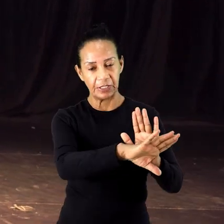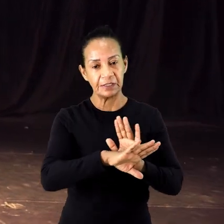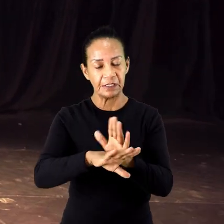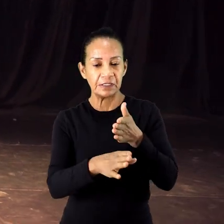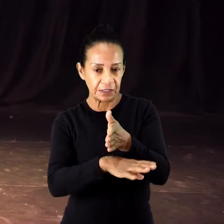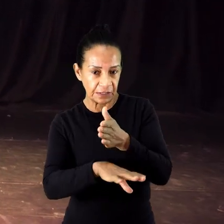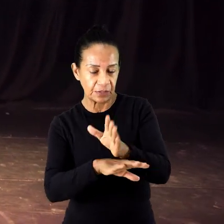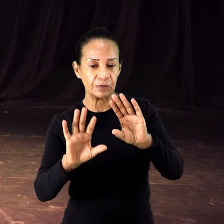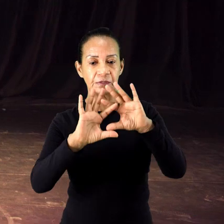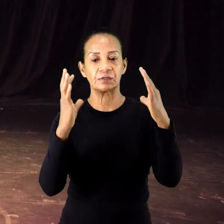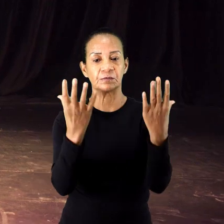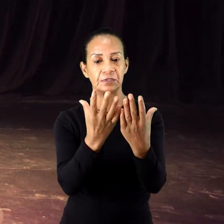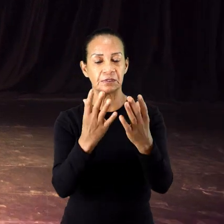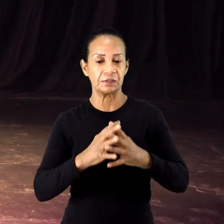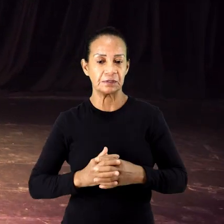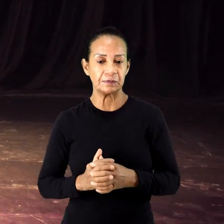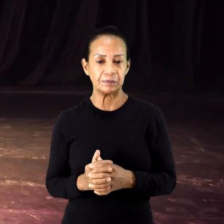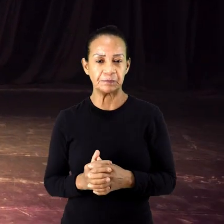para a comunidade.